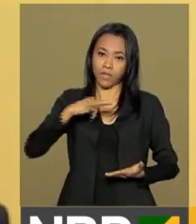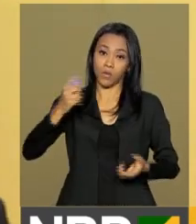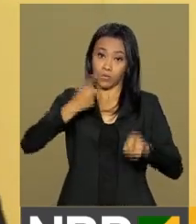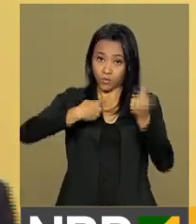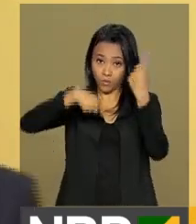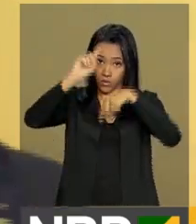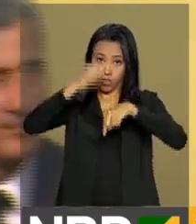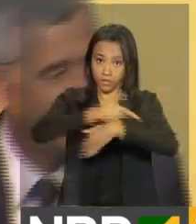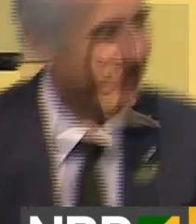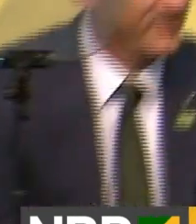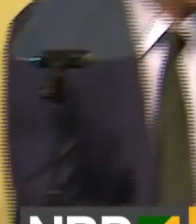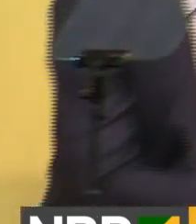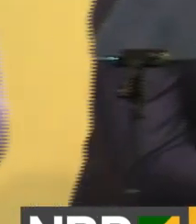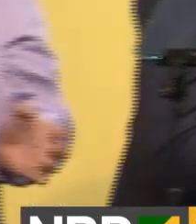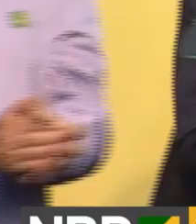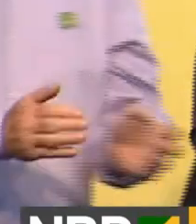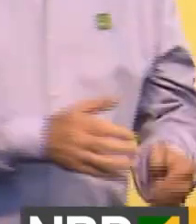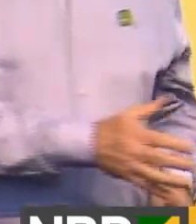senhores.